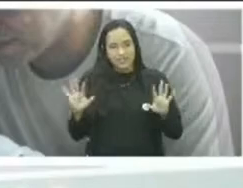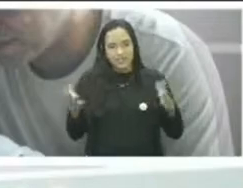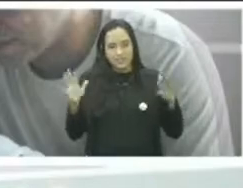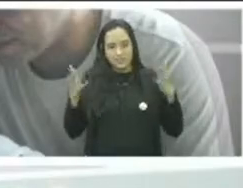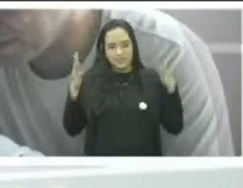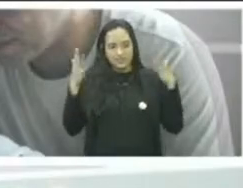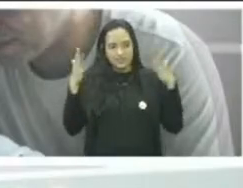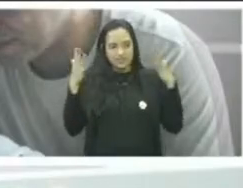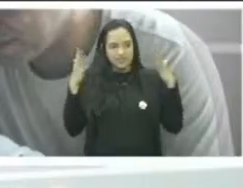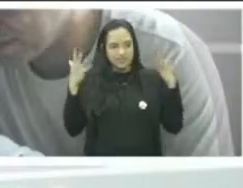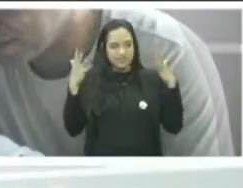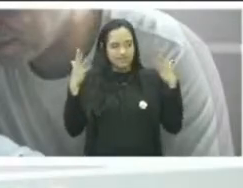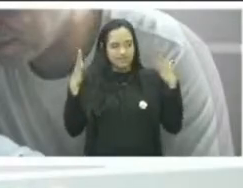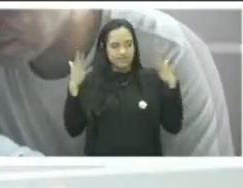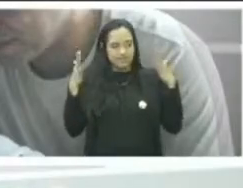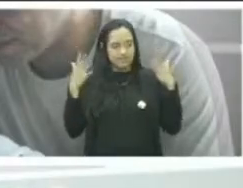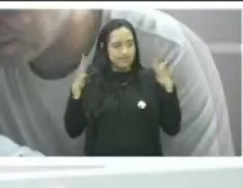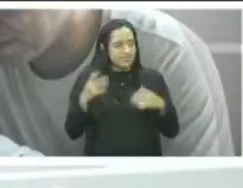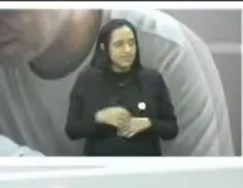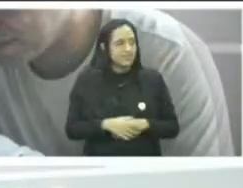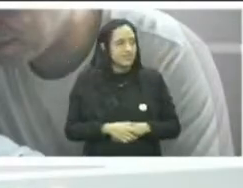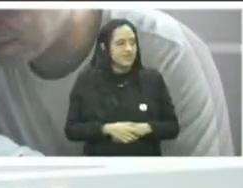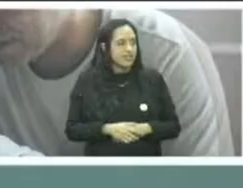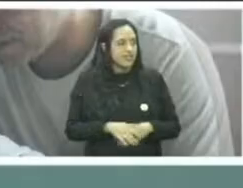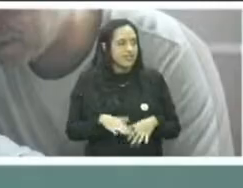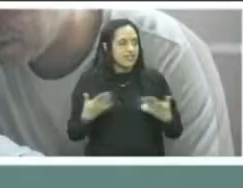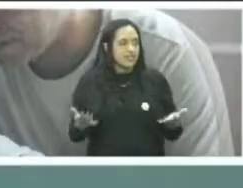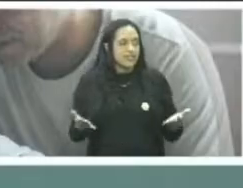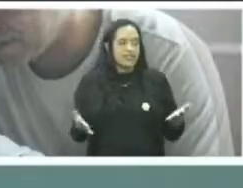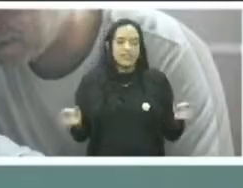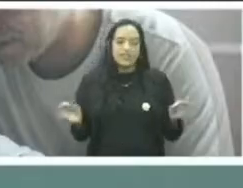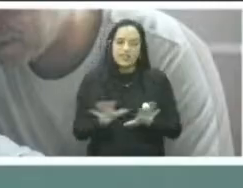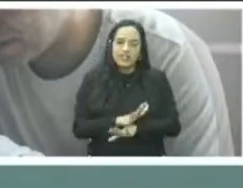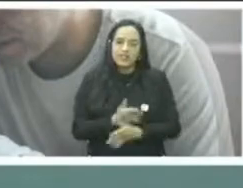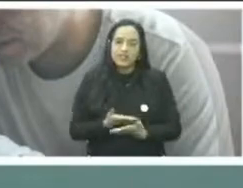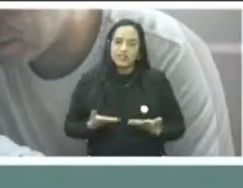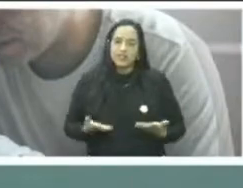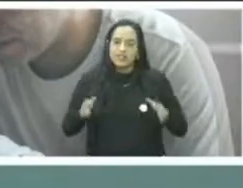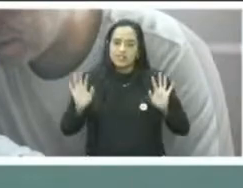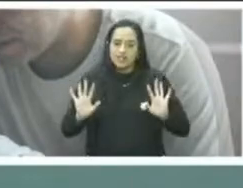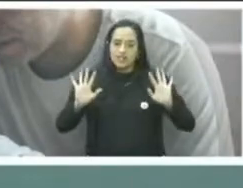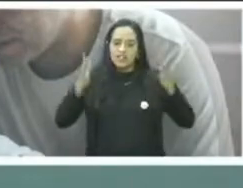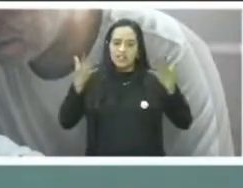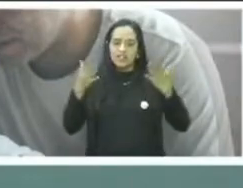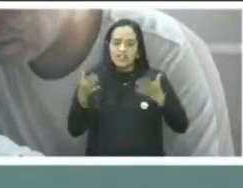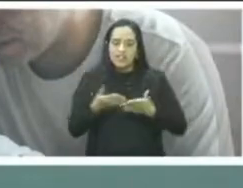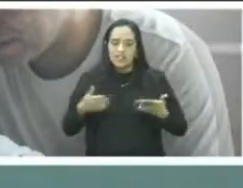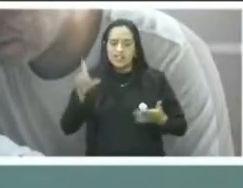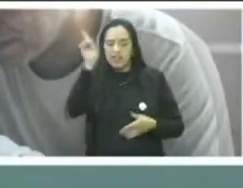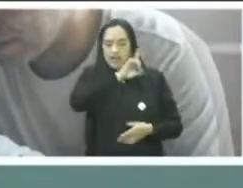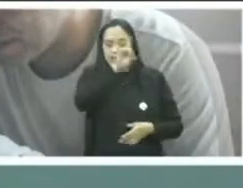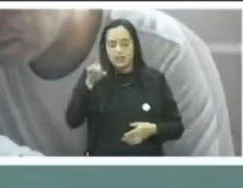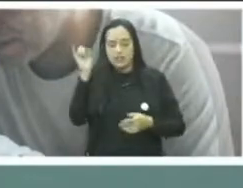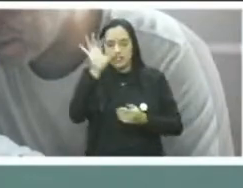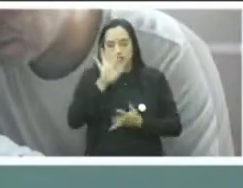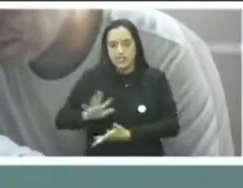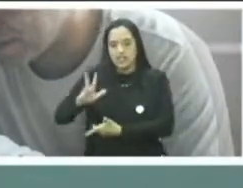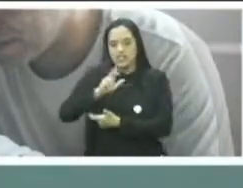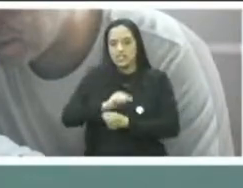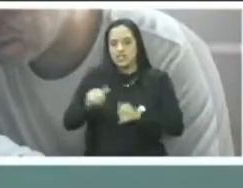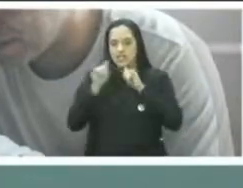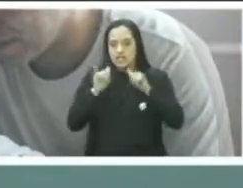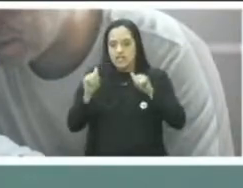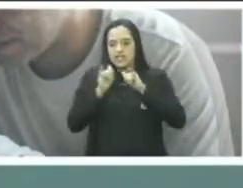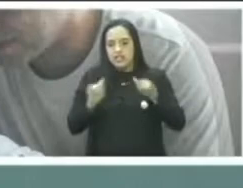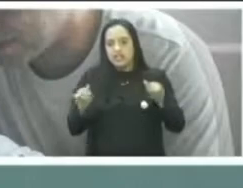E assim chegamos ao final do nosso evento alusivo ao Dia Internacional da Sensibilização ao Método Canguru 2026. Mais